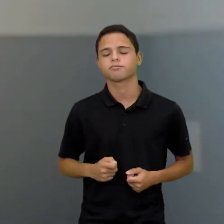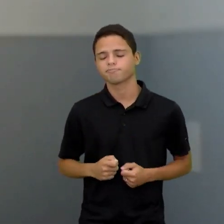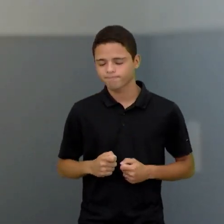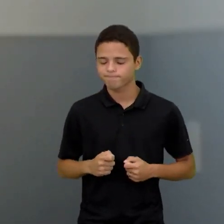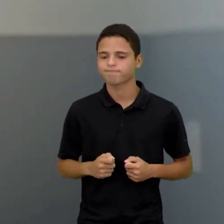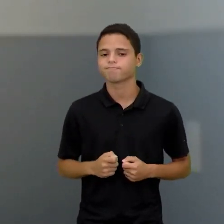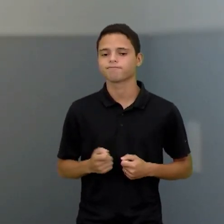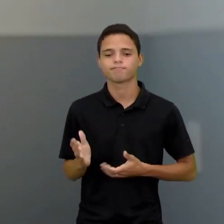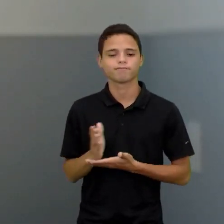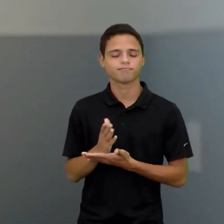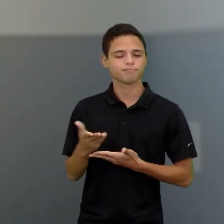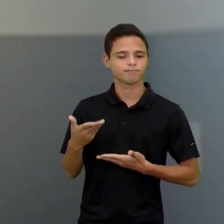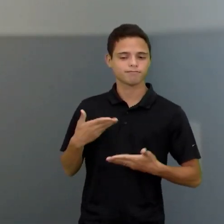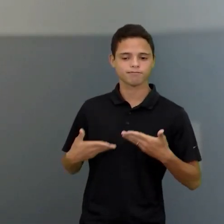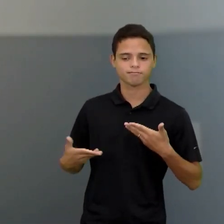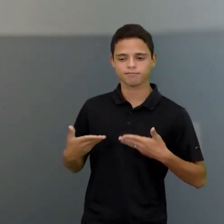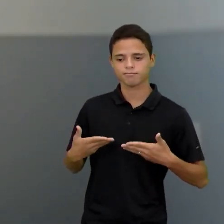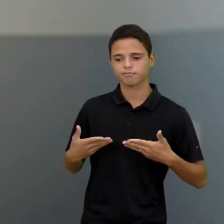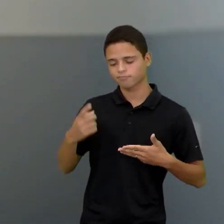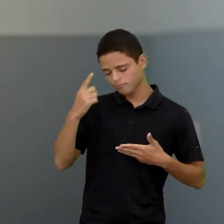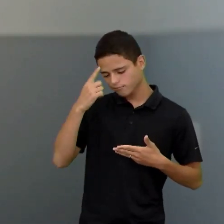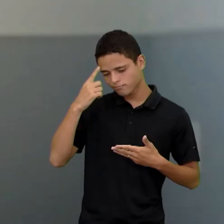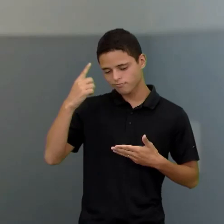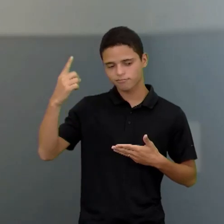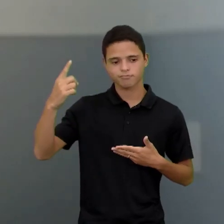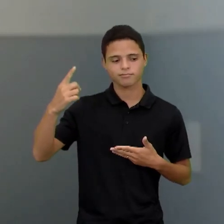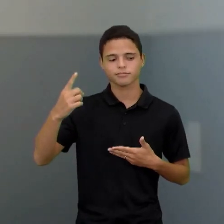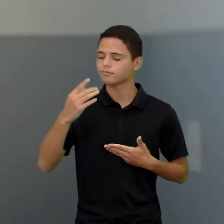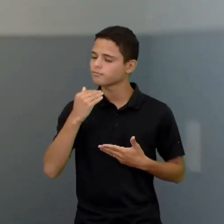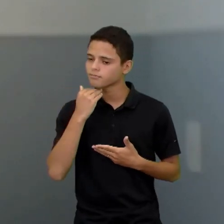baque e acha que não vai conseguir